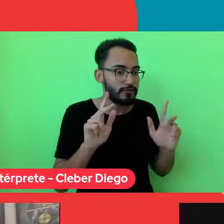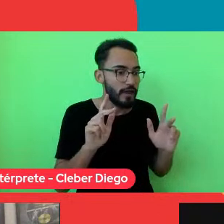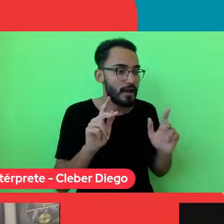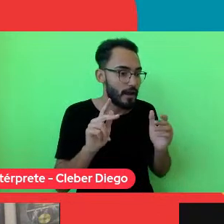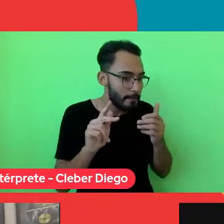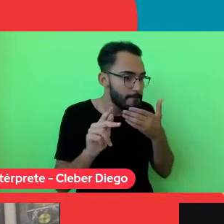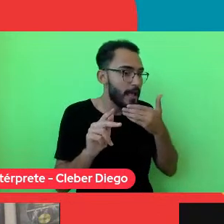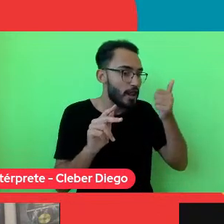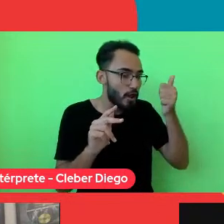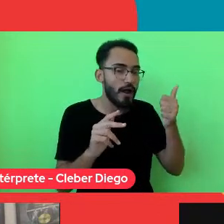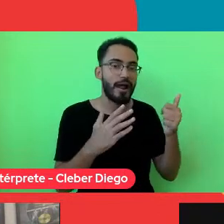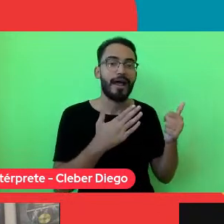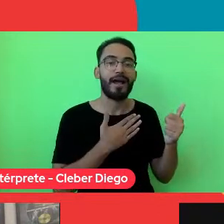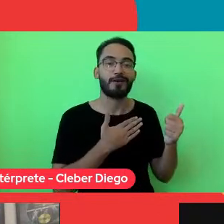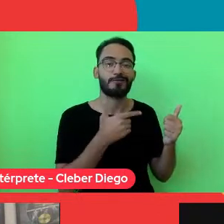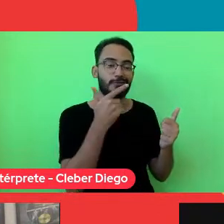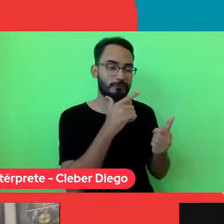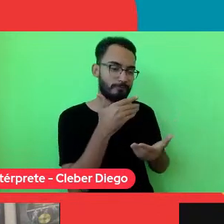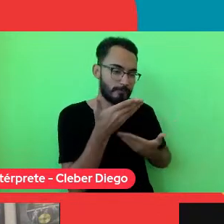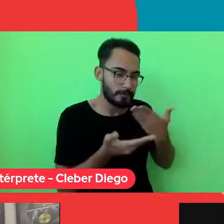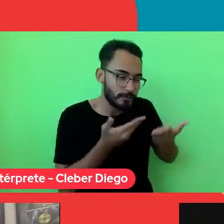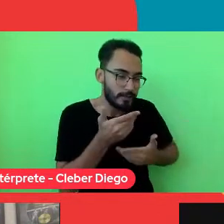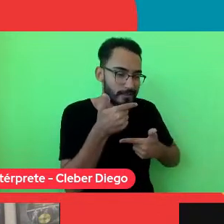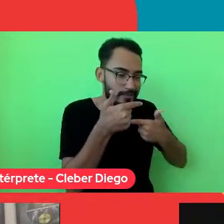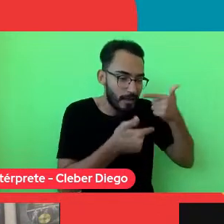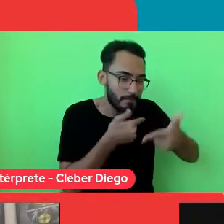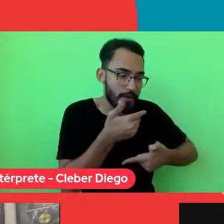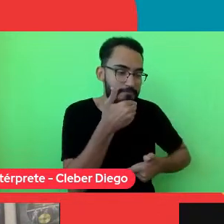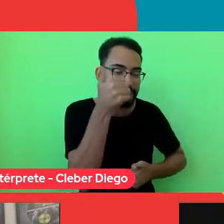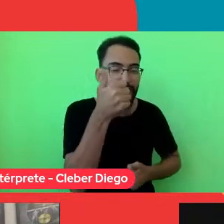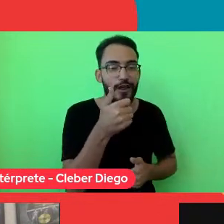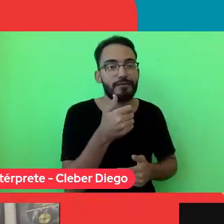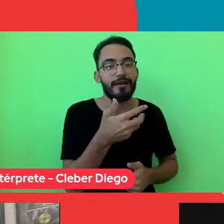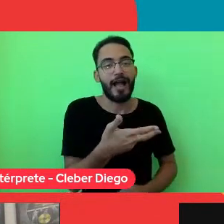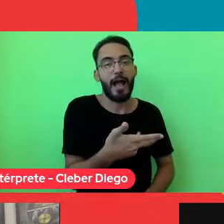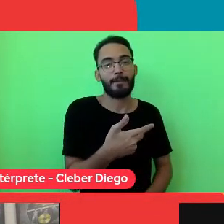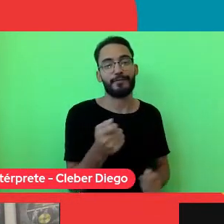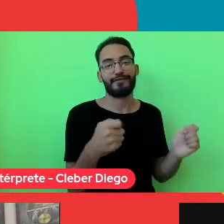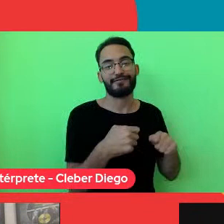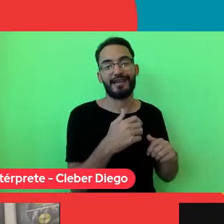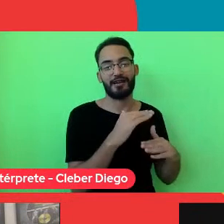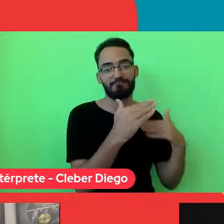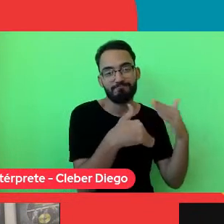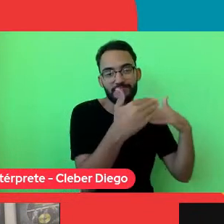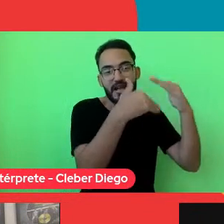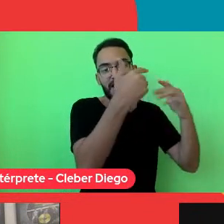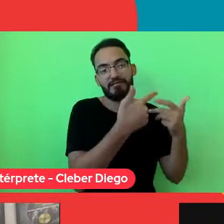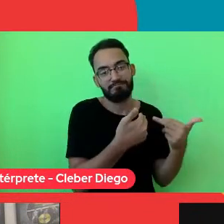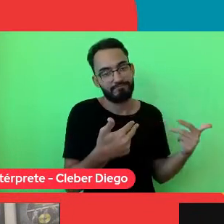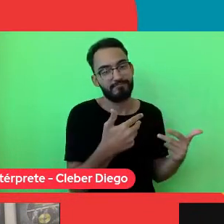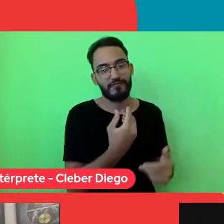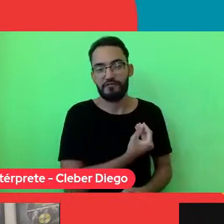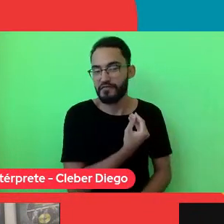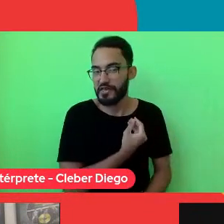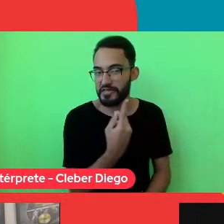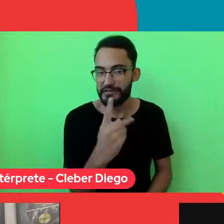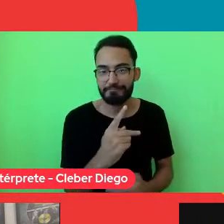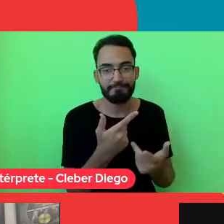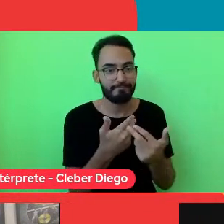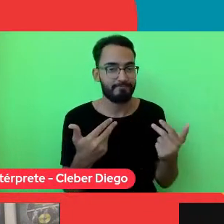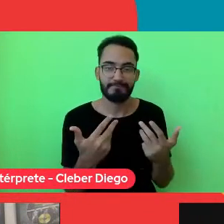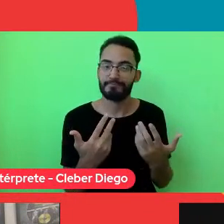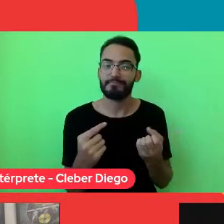diferente, você gasta energia de um jeito correto e as coisas começam a andar mais rápido na sua carreira, enfim, na sua vida, em